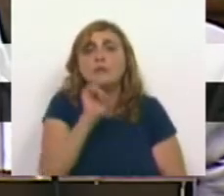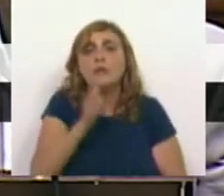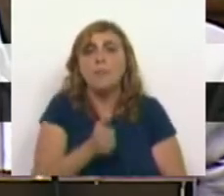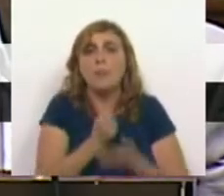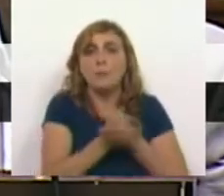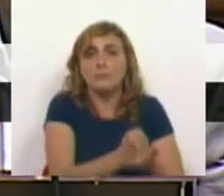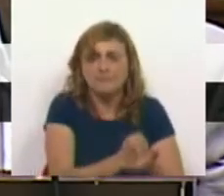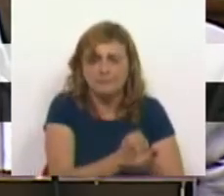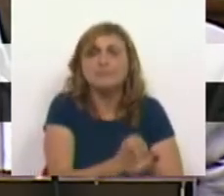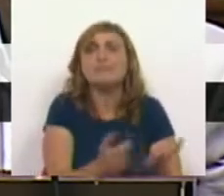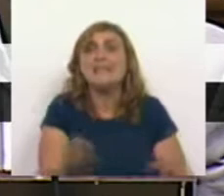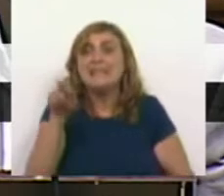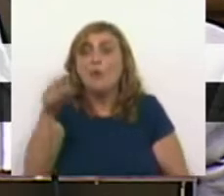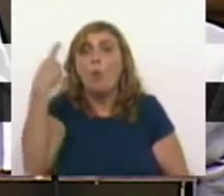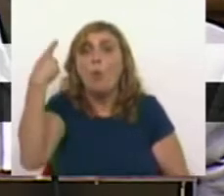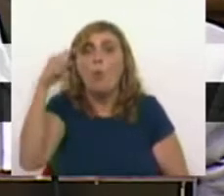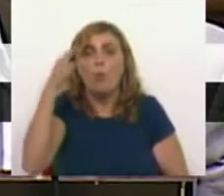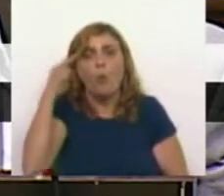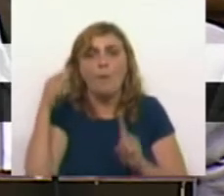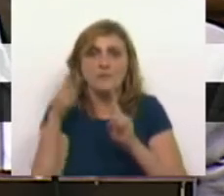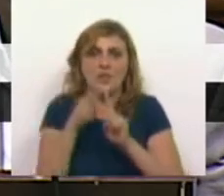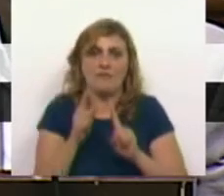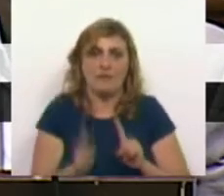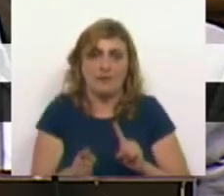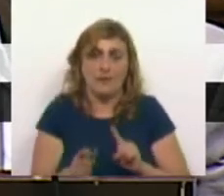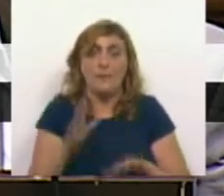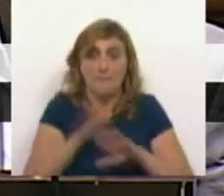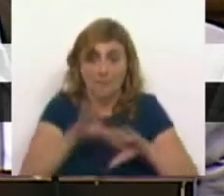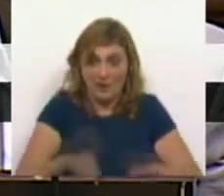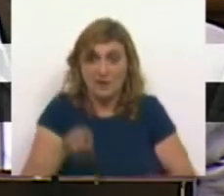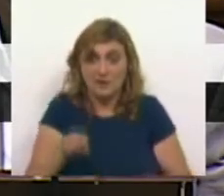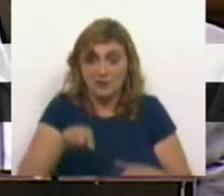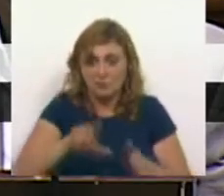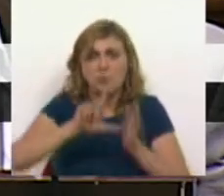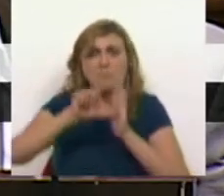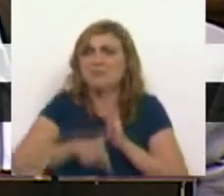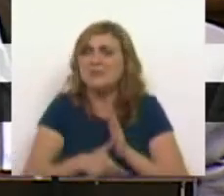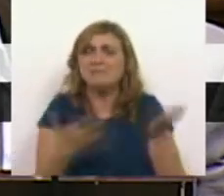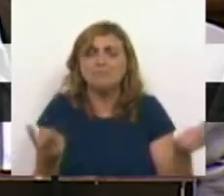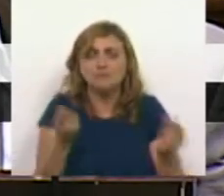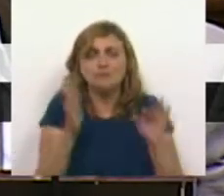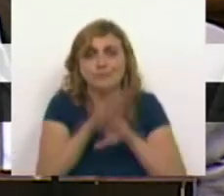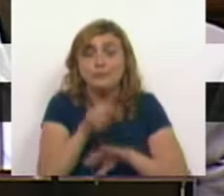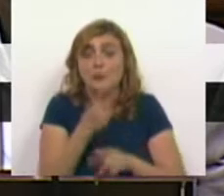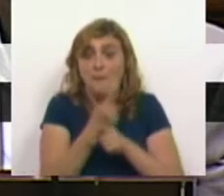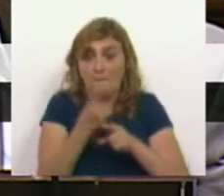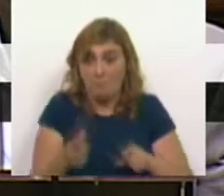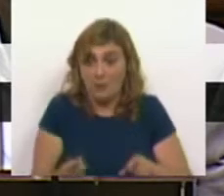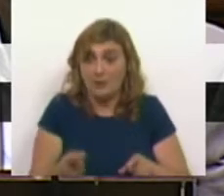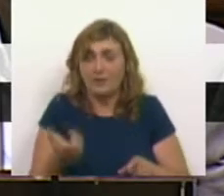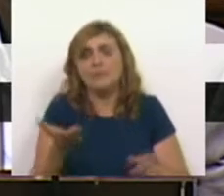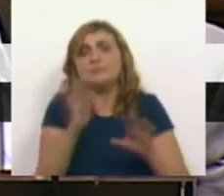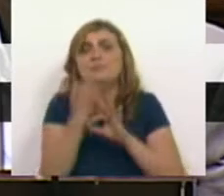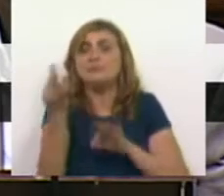assistida. Esse é o seu único objetivo. Por isso, este projeto é um embuste, porque sob a capa